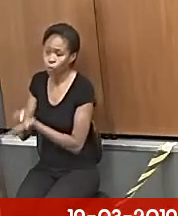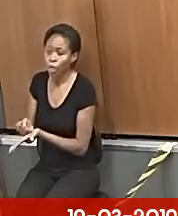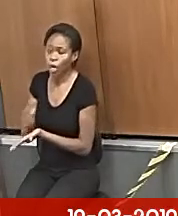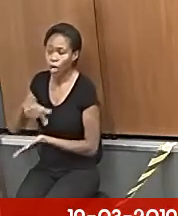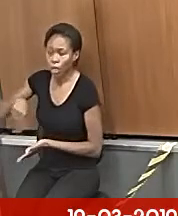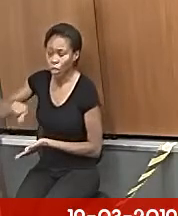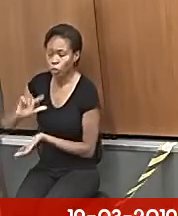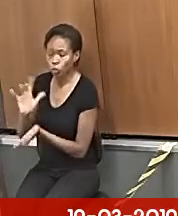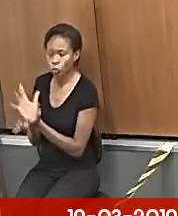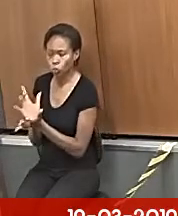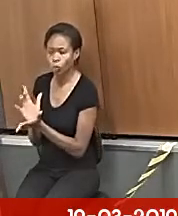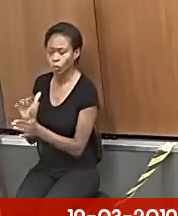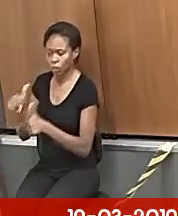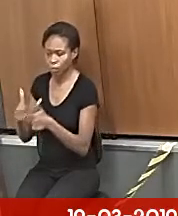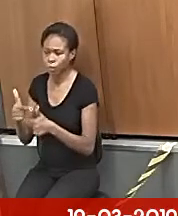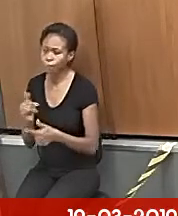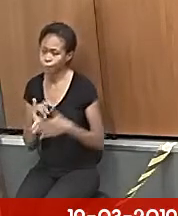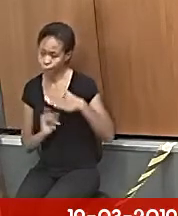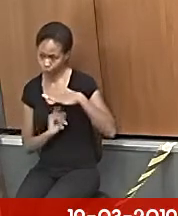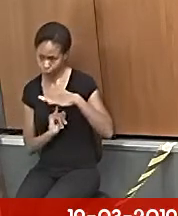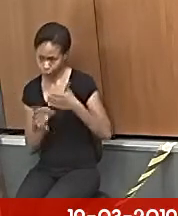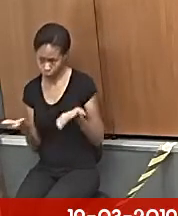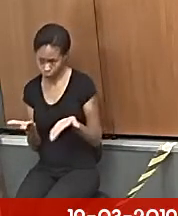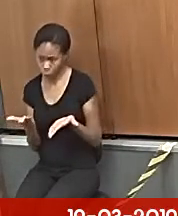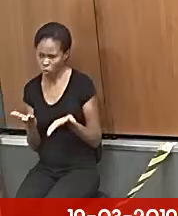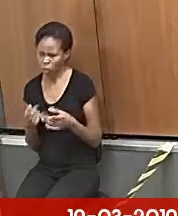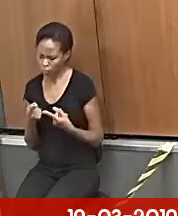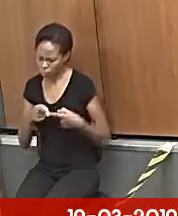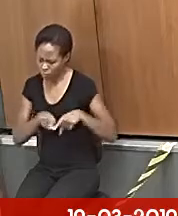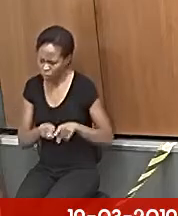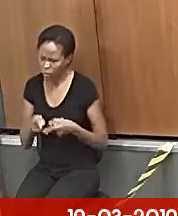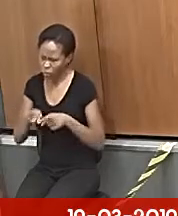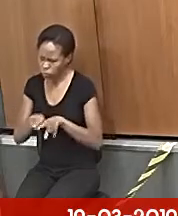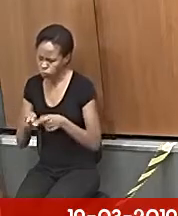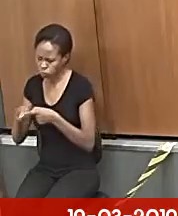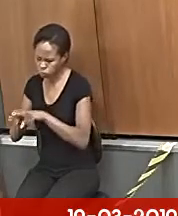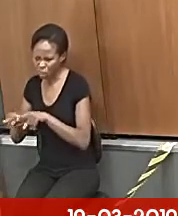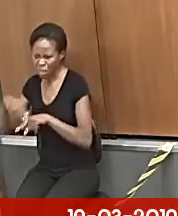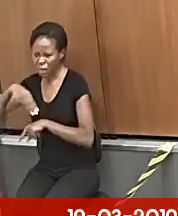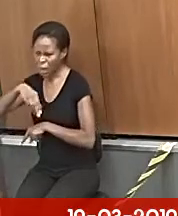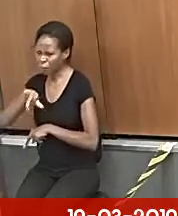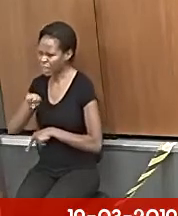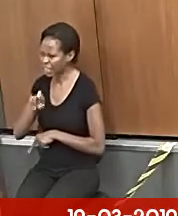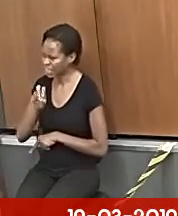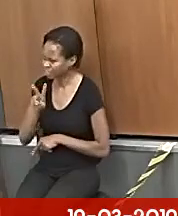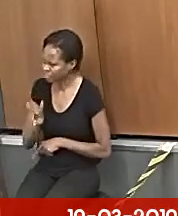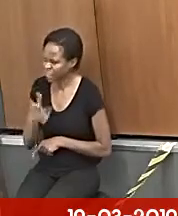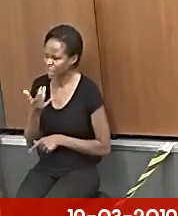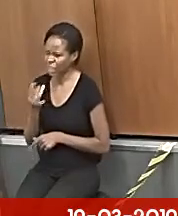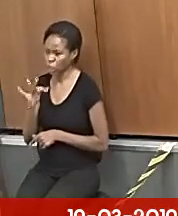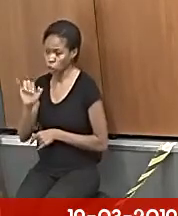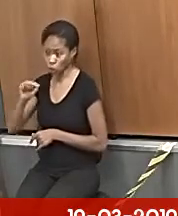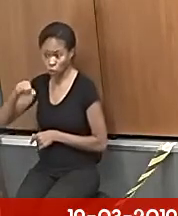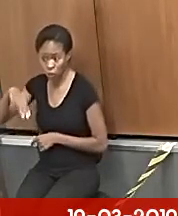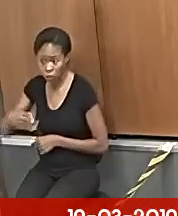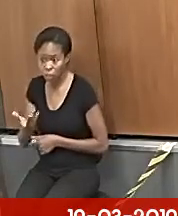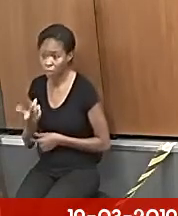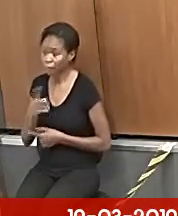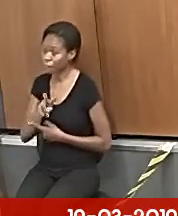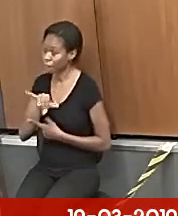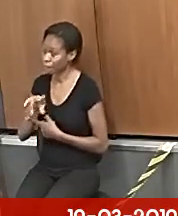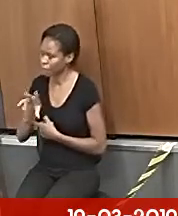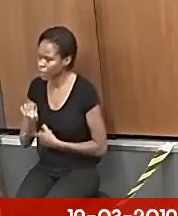trabalho o instituto hoje a fechou inúmeras parcerias seja com a vivo mr wanting em inúmeras empresas grandes que estão